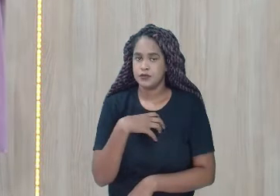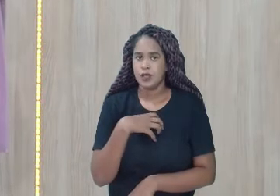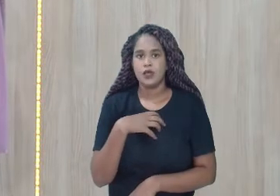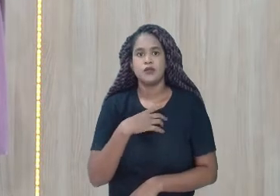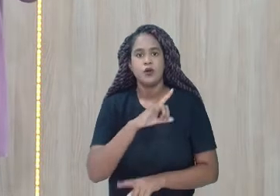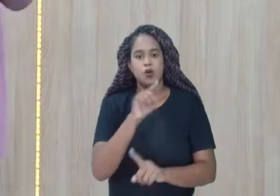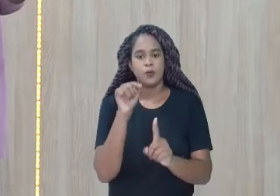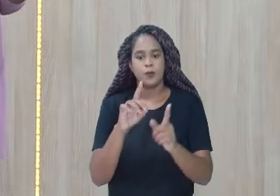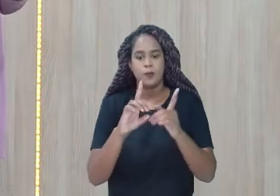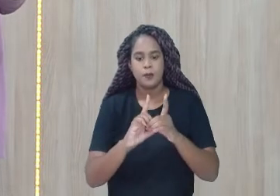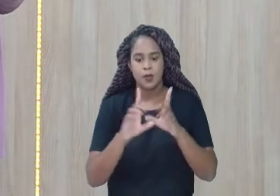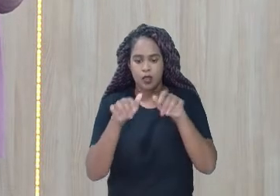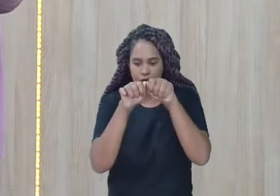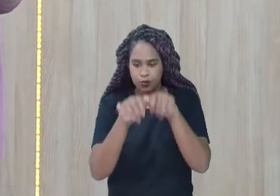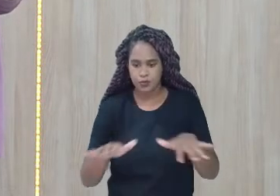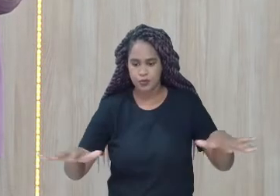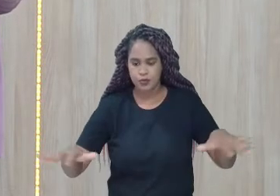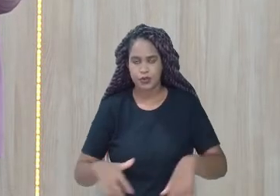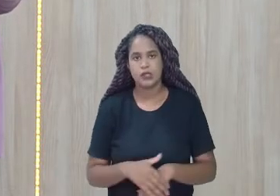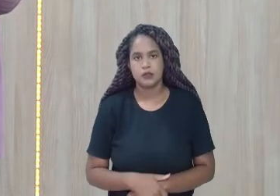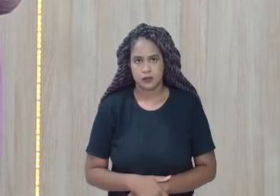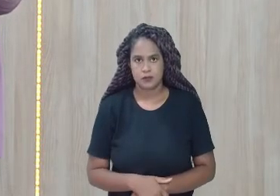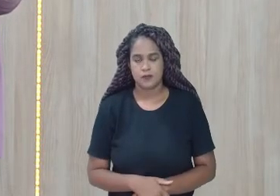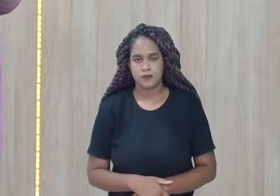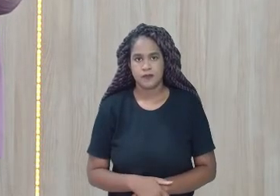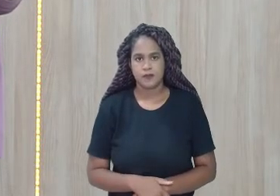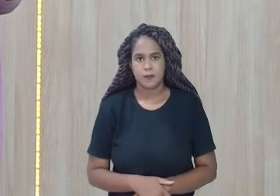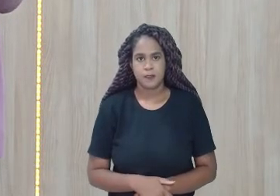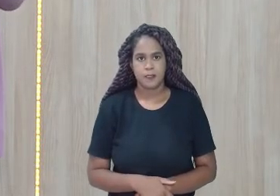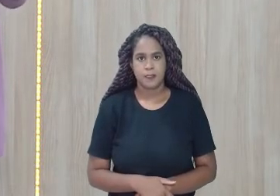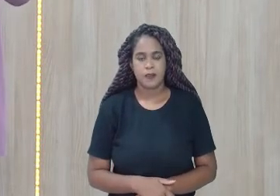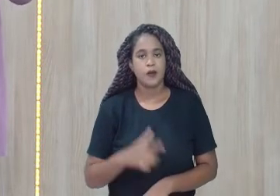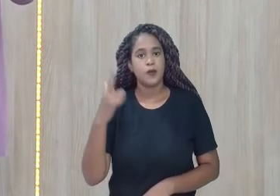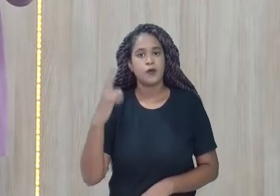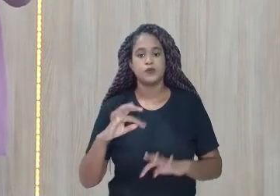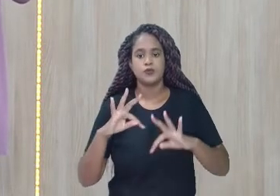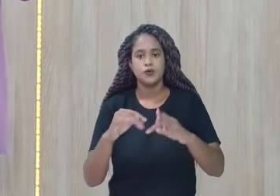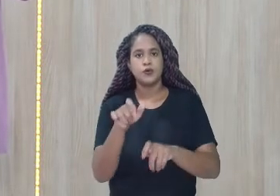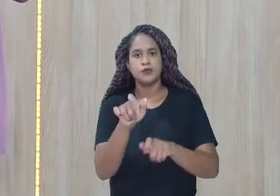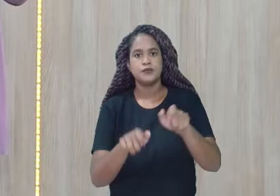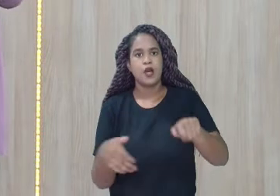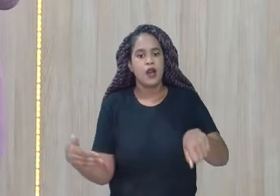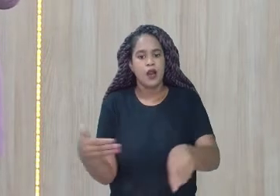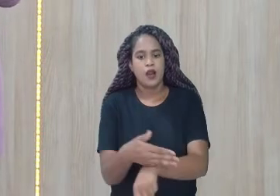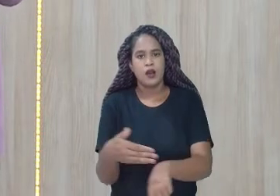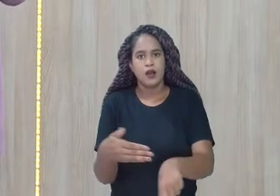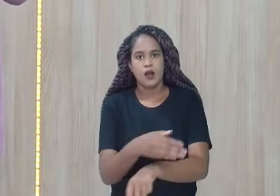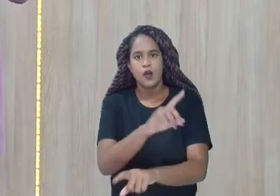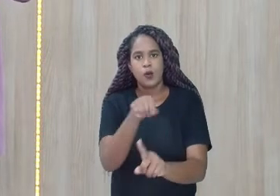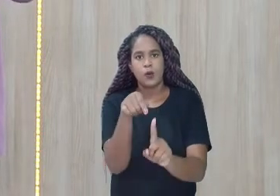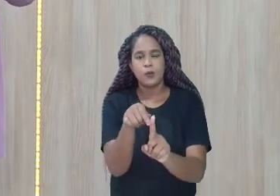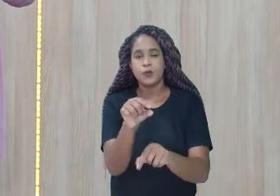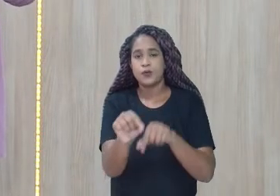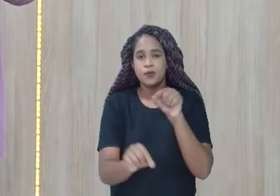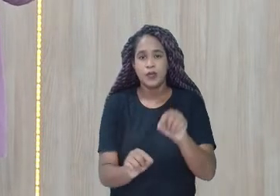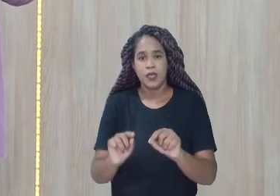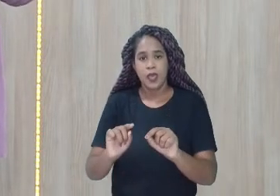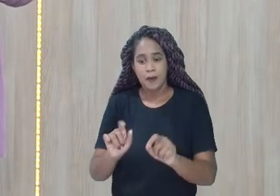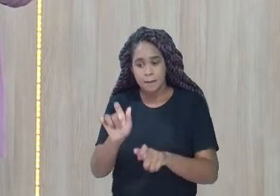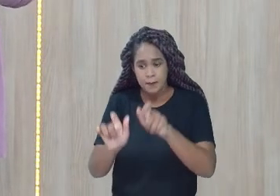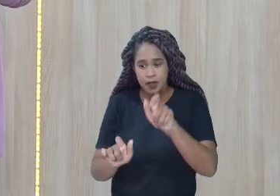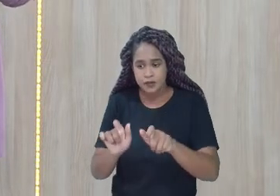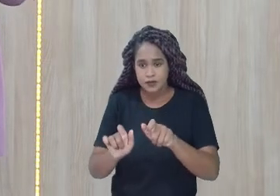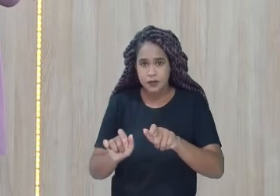e se torne mais amplo, conseguindo chegar em todo mundo, fazendo com que essas pessoas não fiquem estagnadas em situação